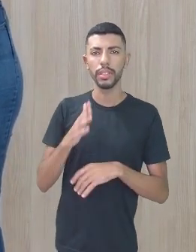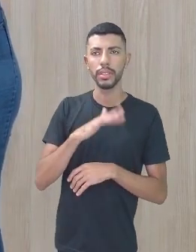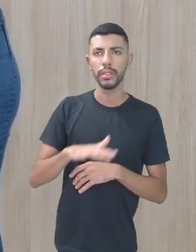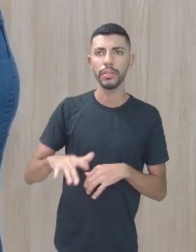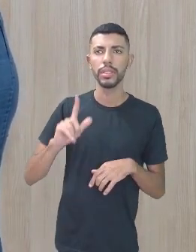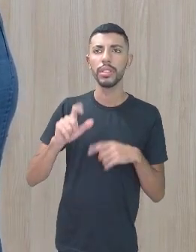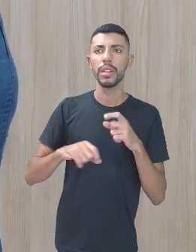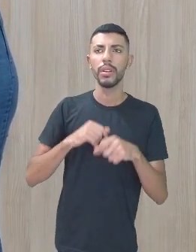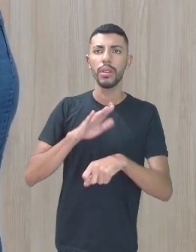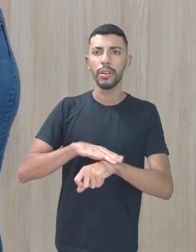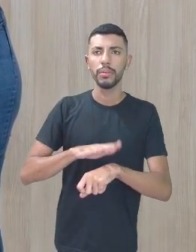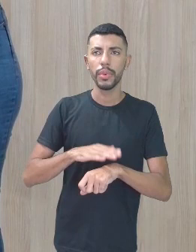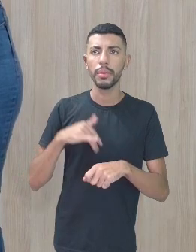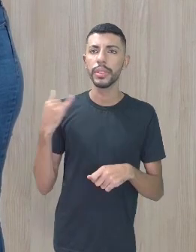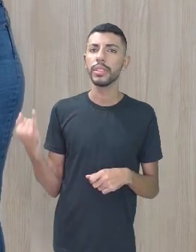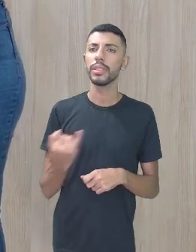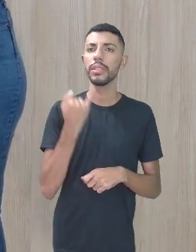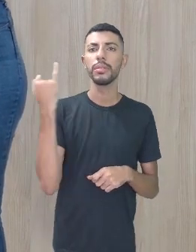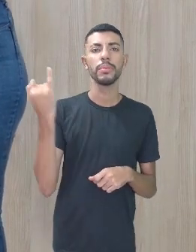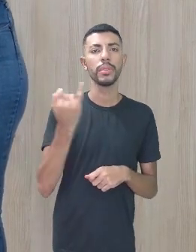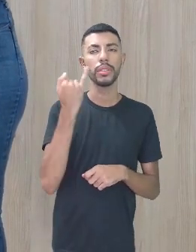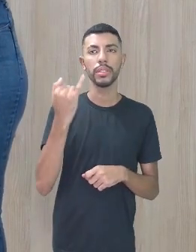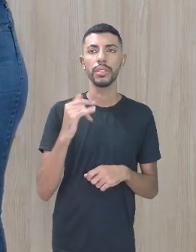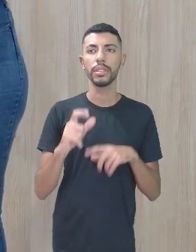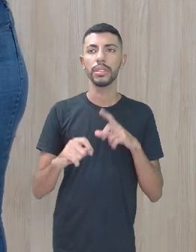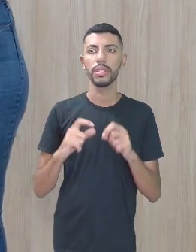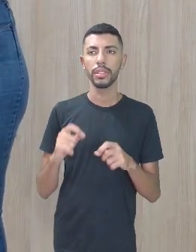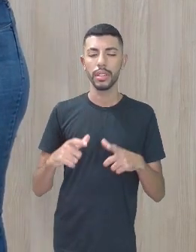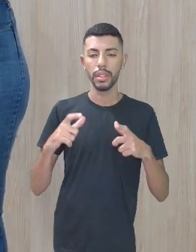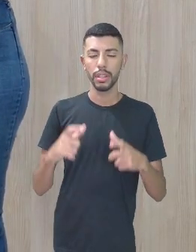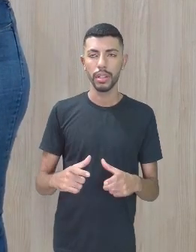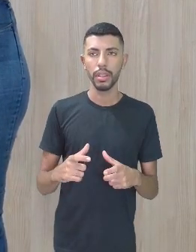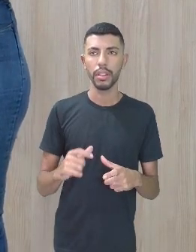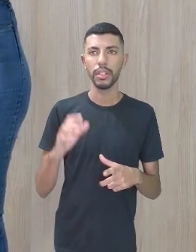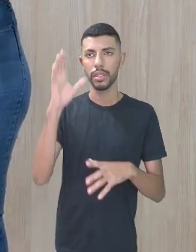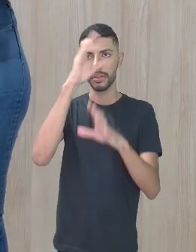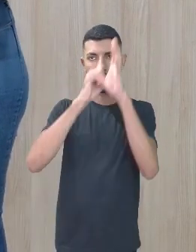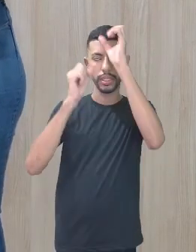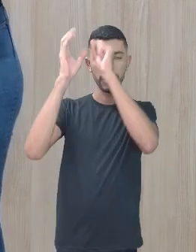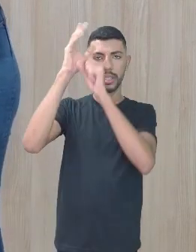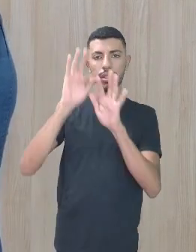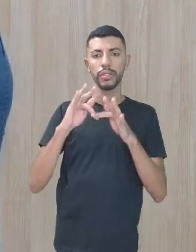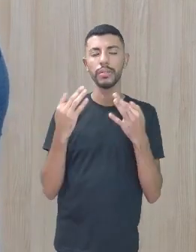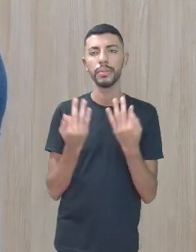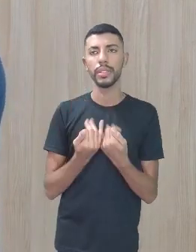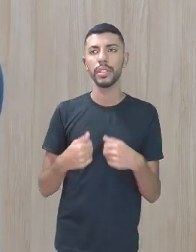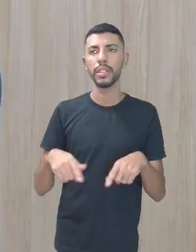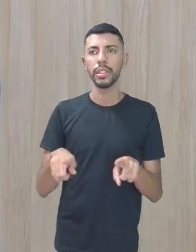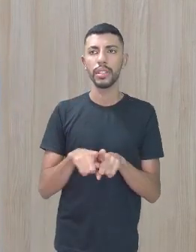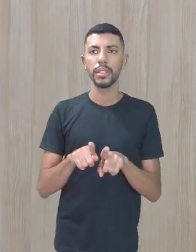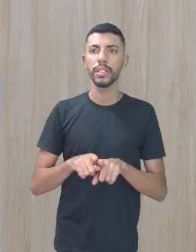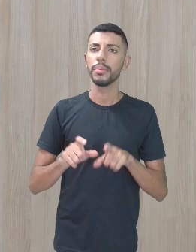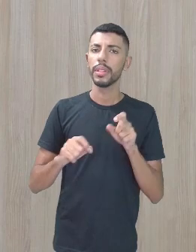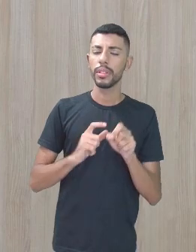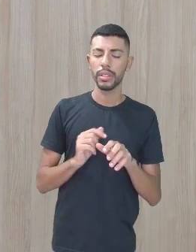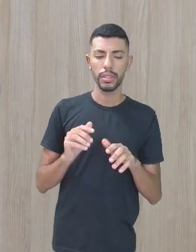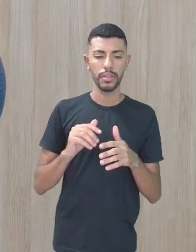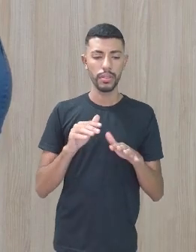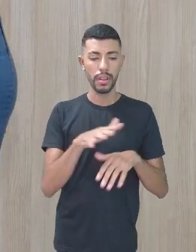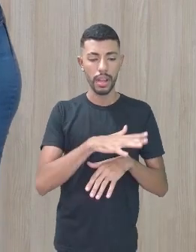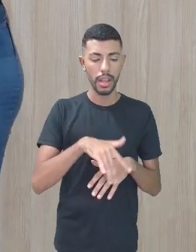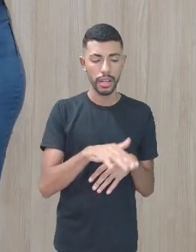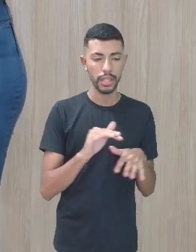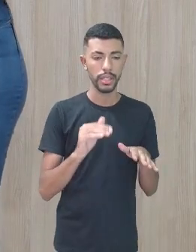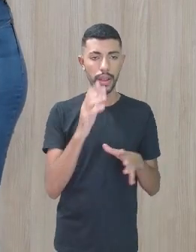de transição muito importante de um ambiente de aprendizagem familiar para um ambiente de aprendizagem formal.